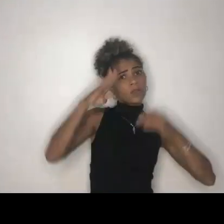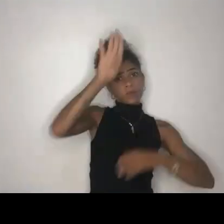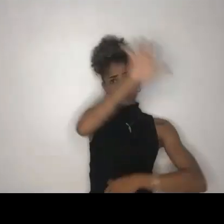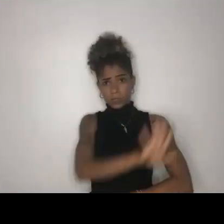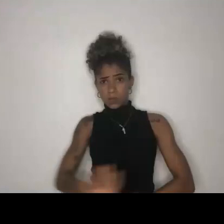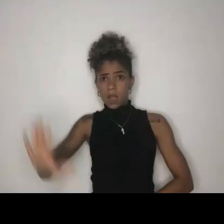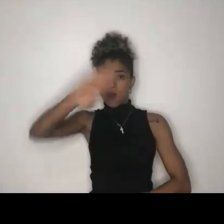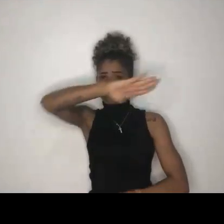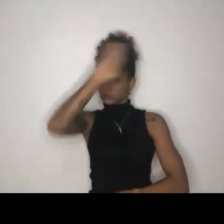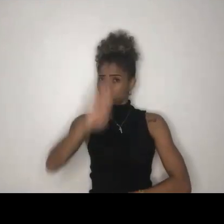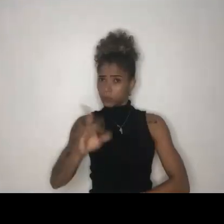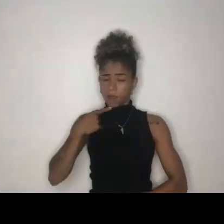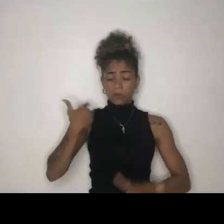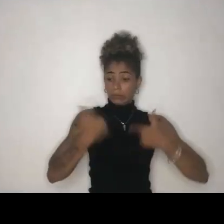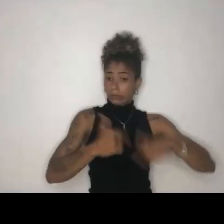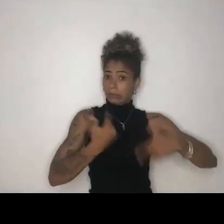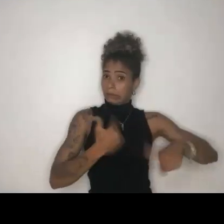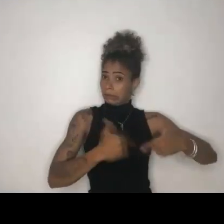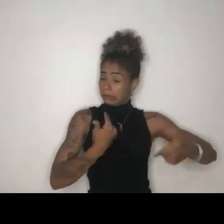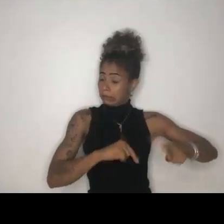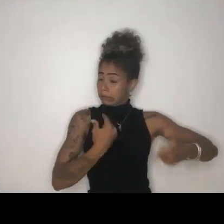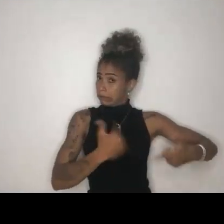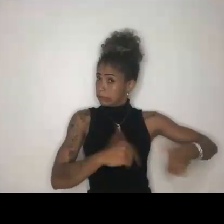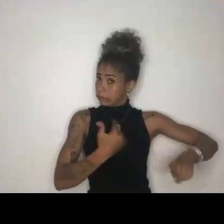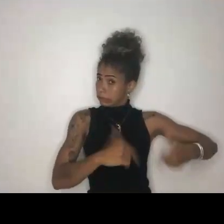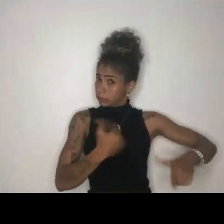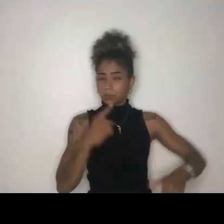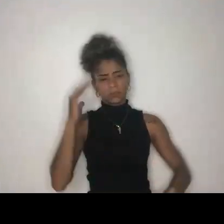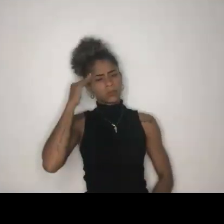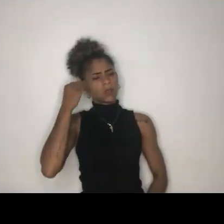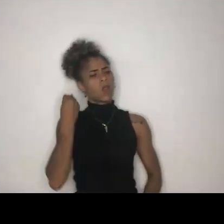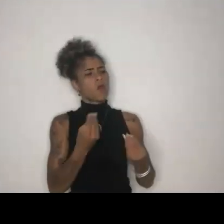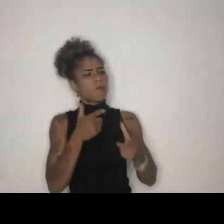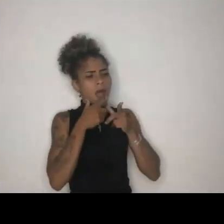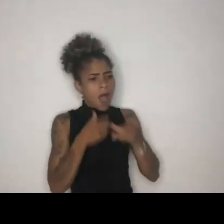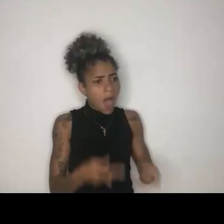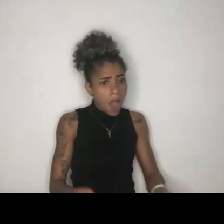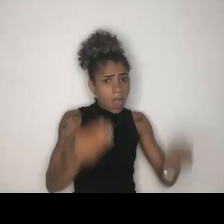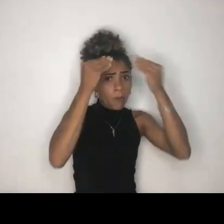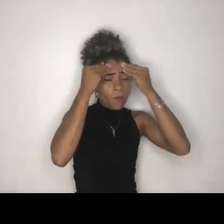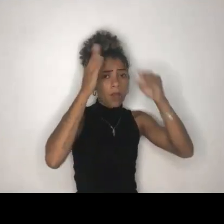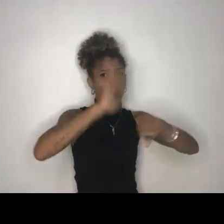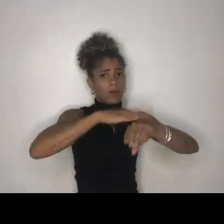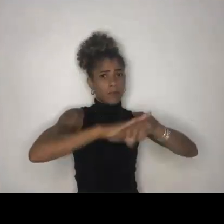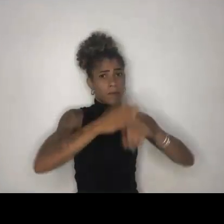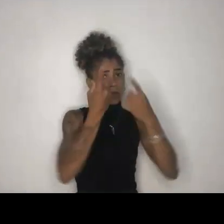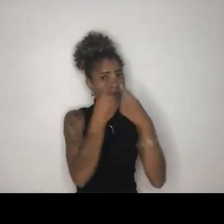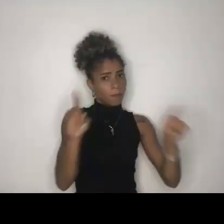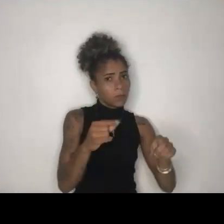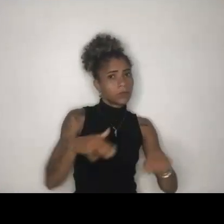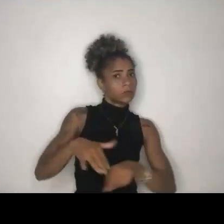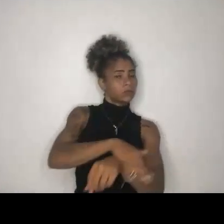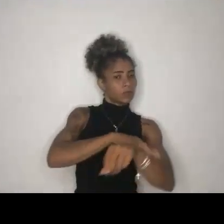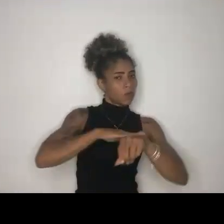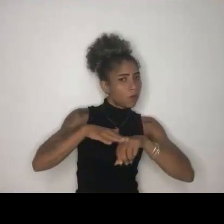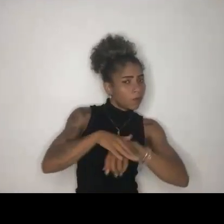teatro então foram vivências assim de entender as linguagens da música de conversar com Maestro de conversar